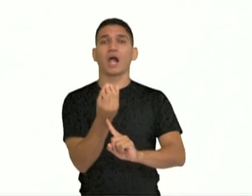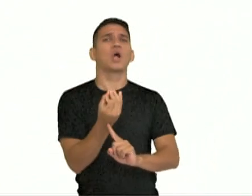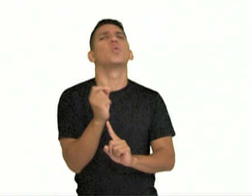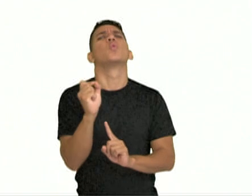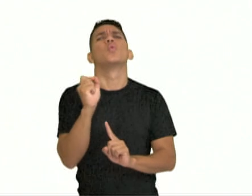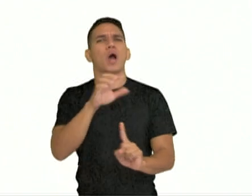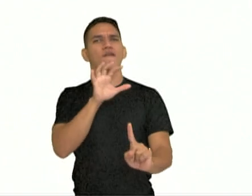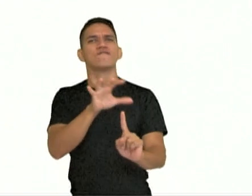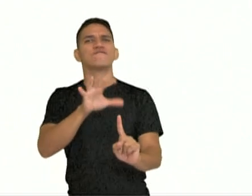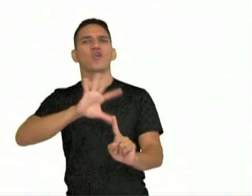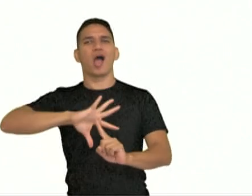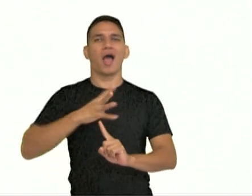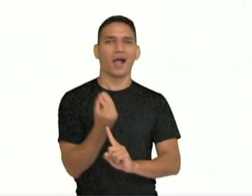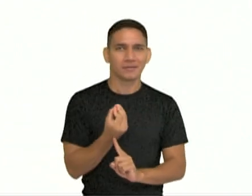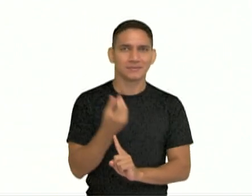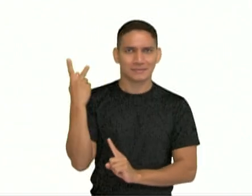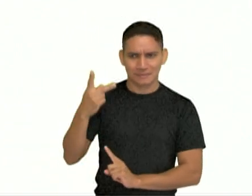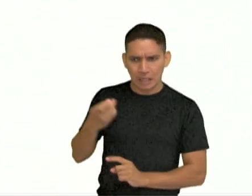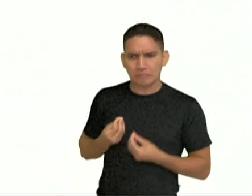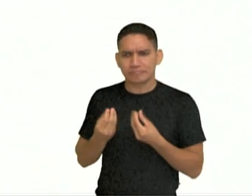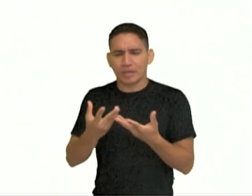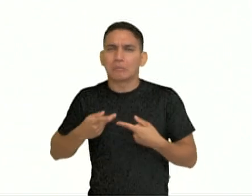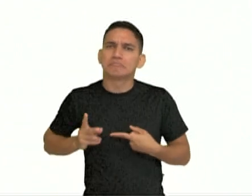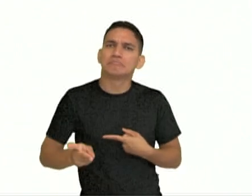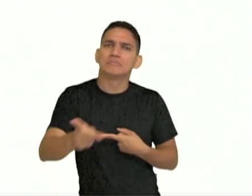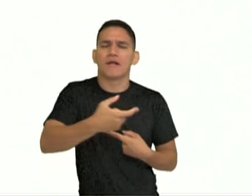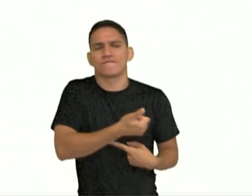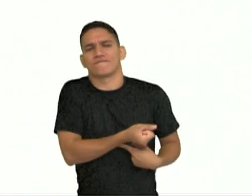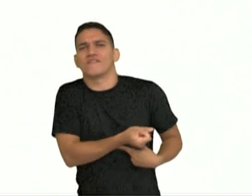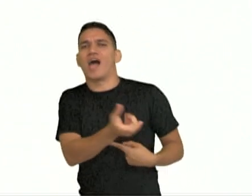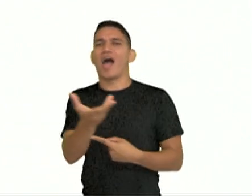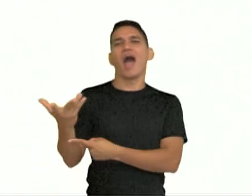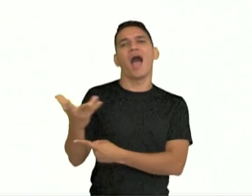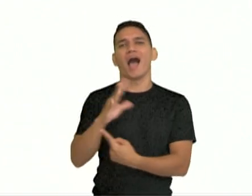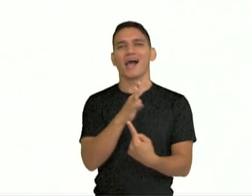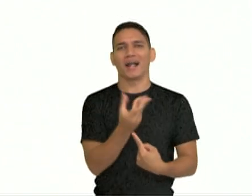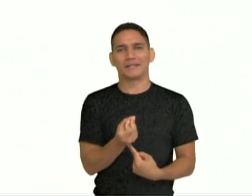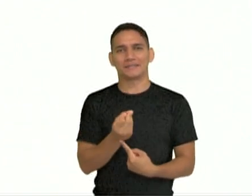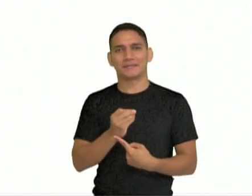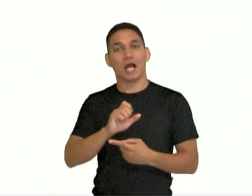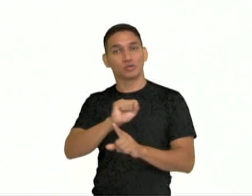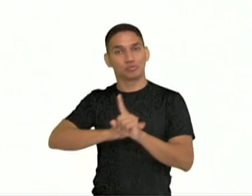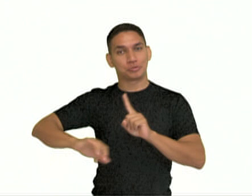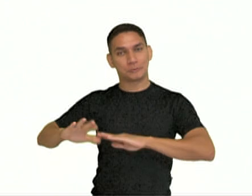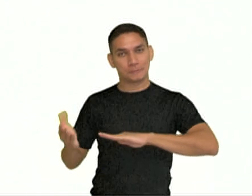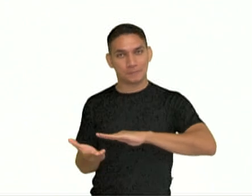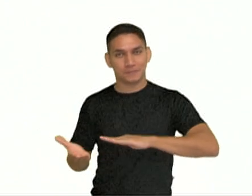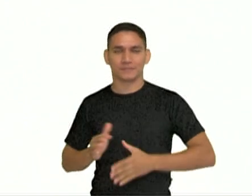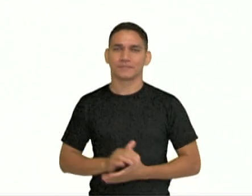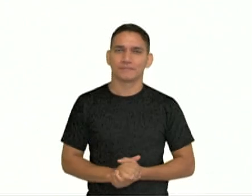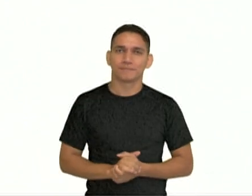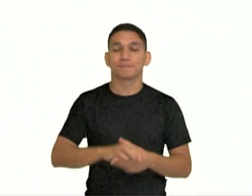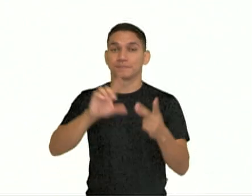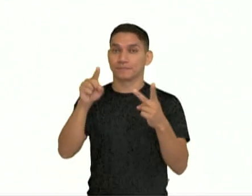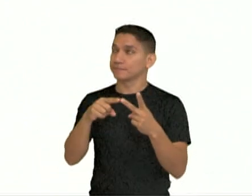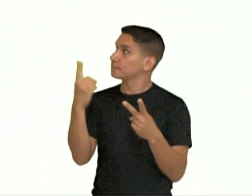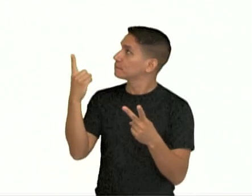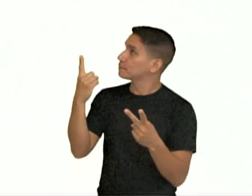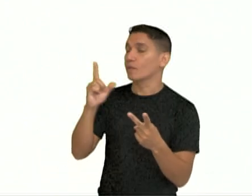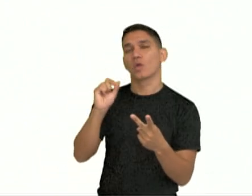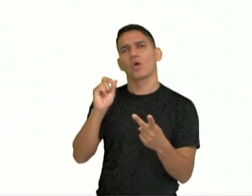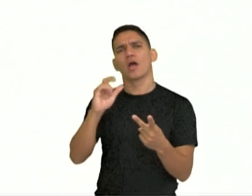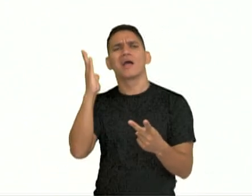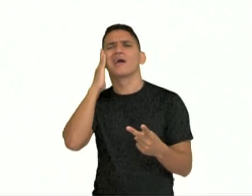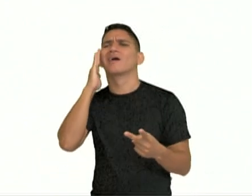eles deixaram, as heranças que eles deixaram nas diversas artes para a sociedade contemporânea. E segundo, entender os motivos que levaram a